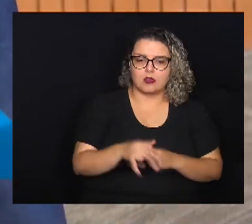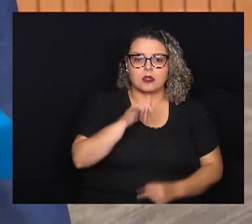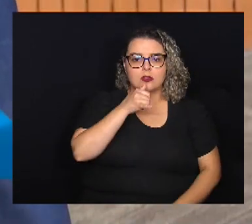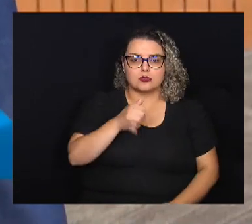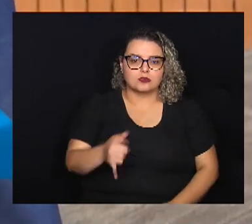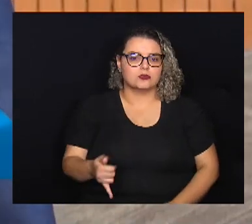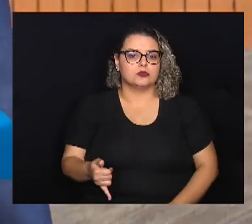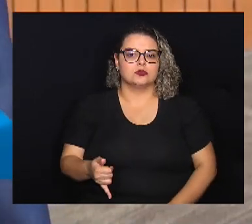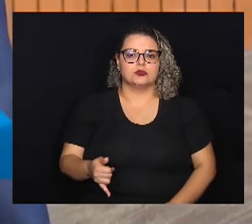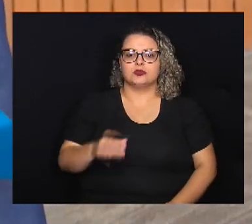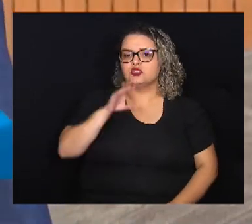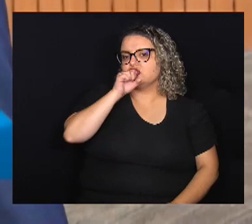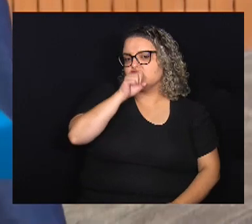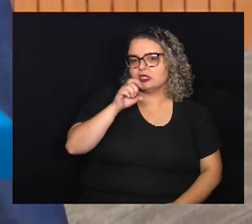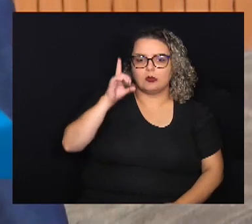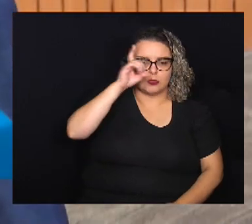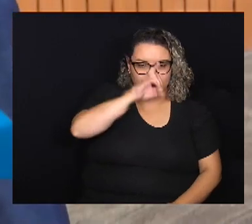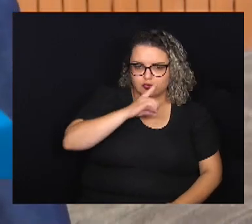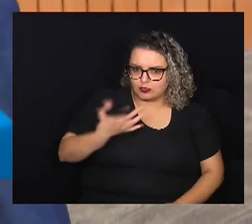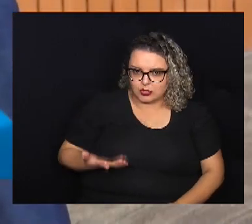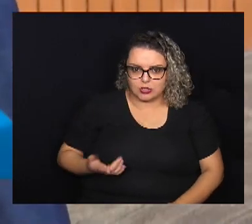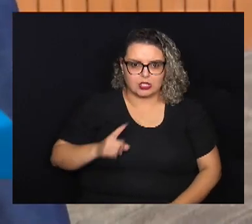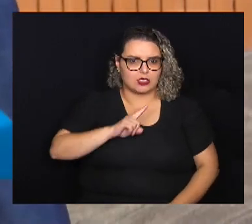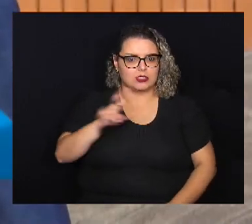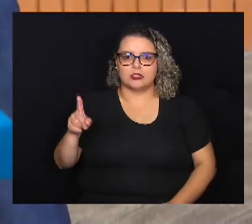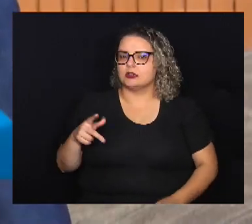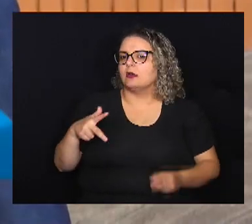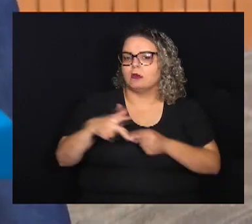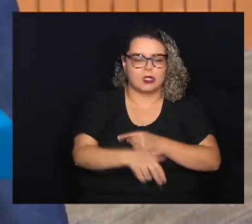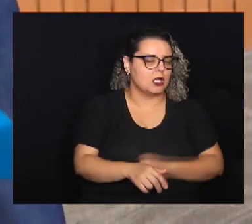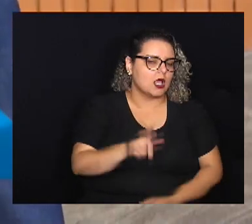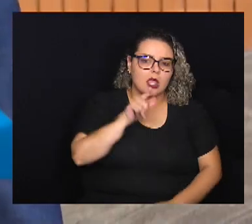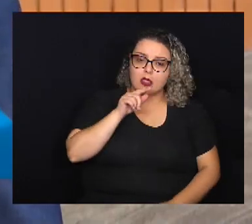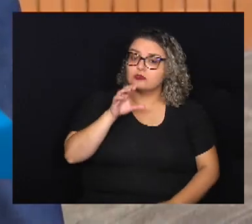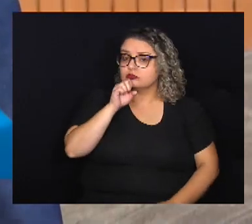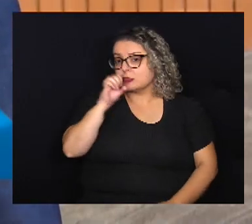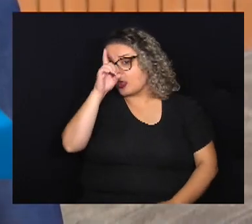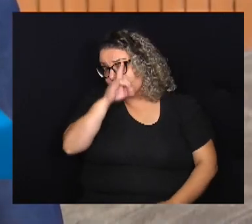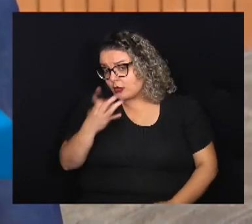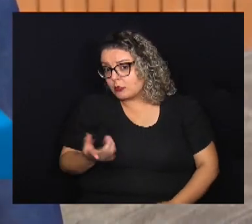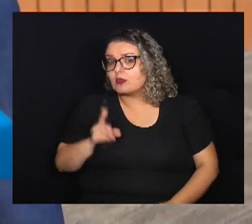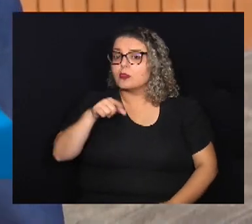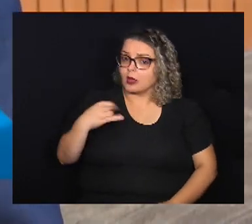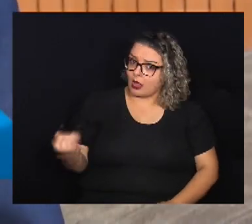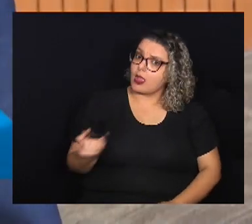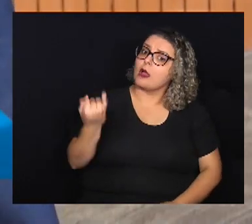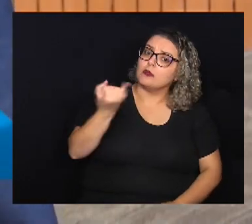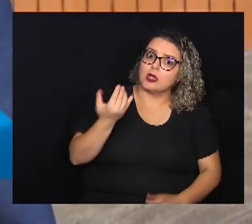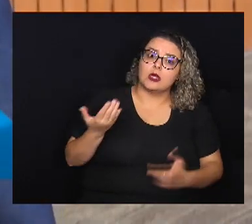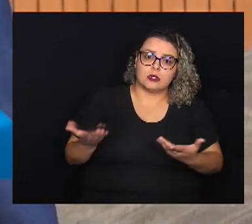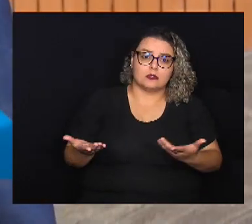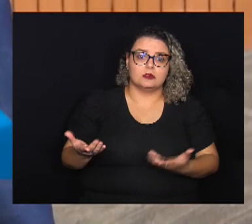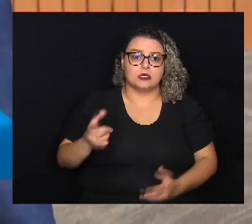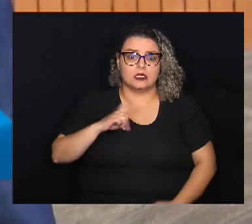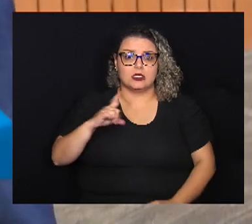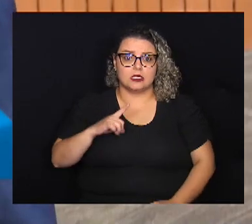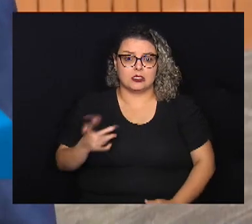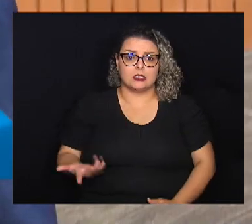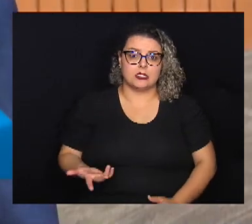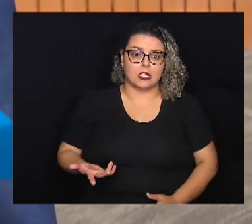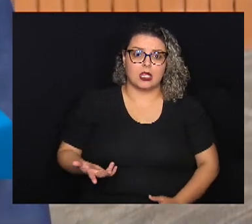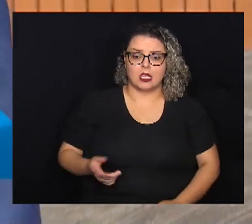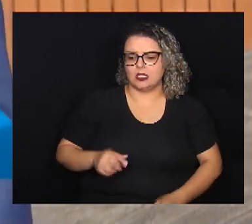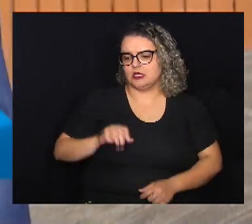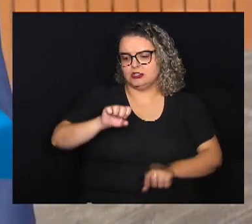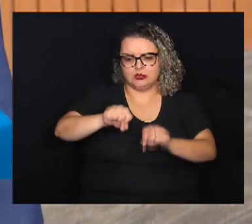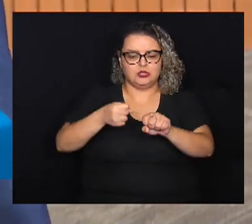de semana que elas não fiquem sem a água no final de semana porque isso é muito importante então o é a pessoa da energia a pessoa tem a